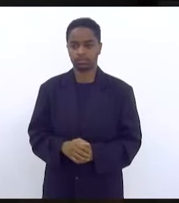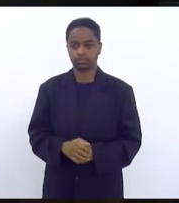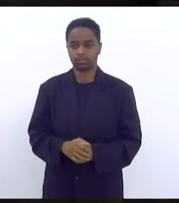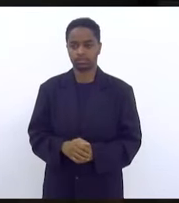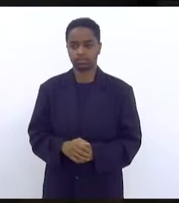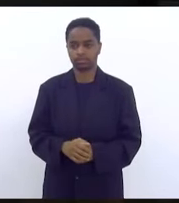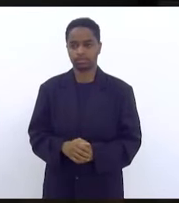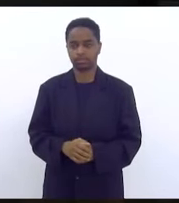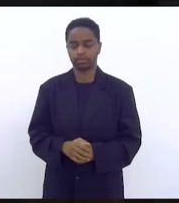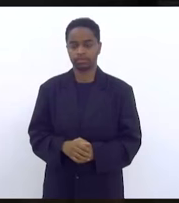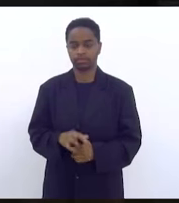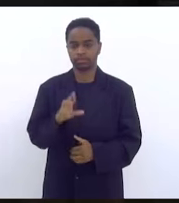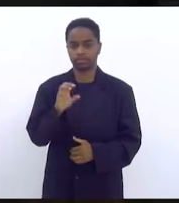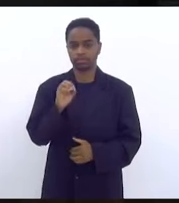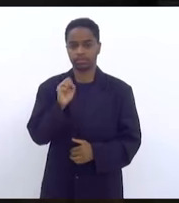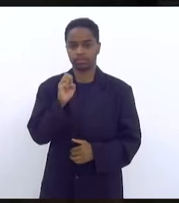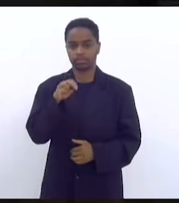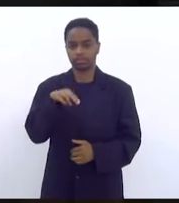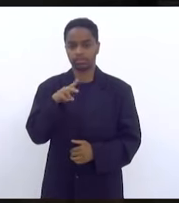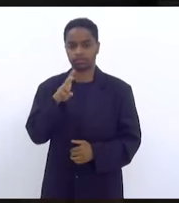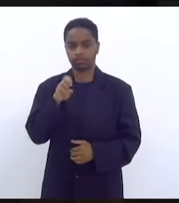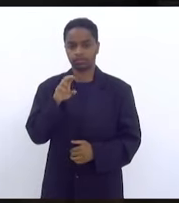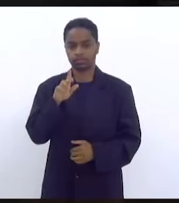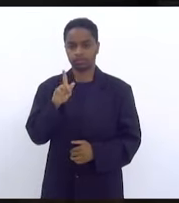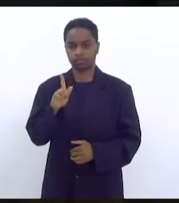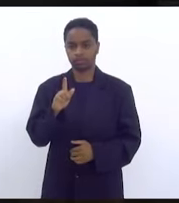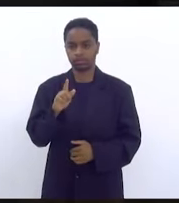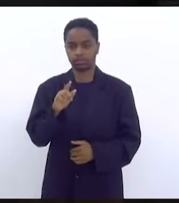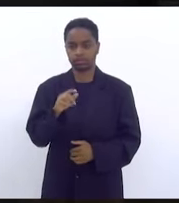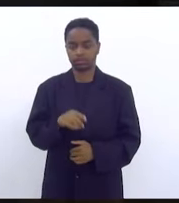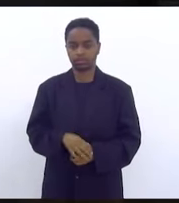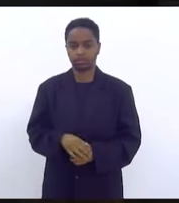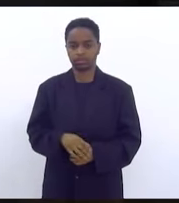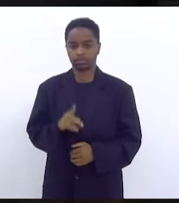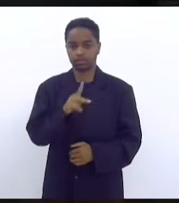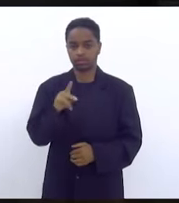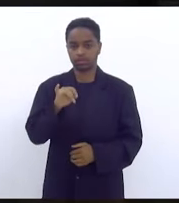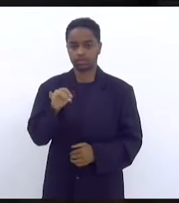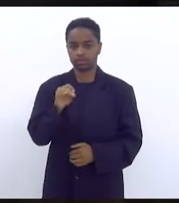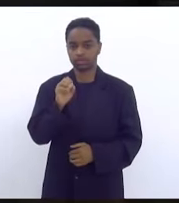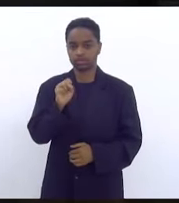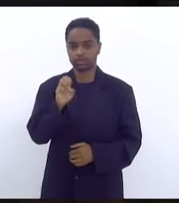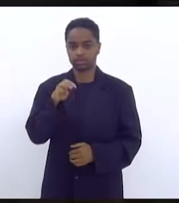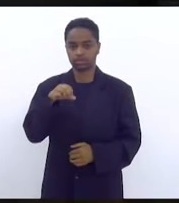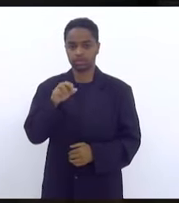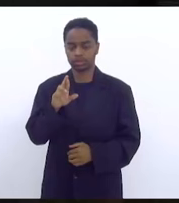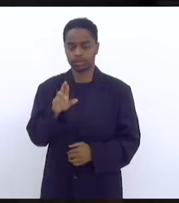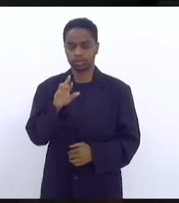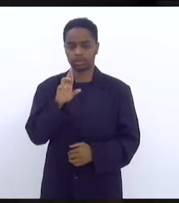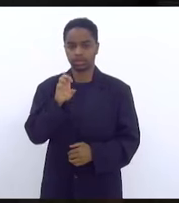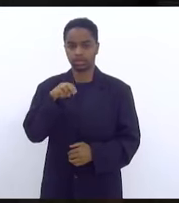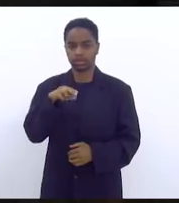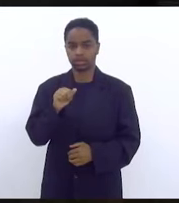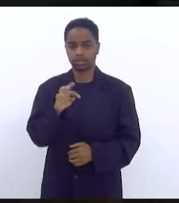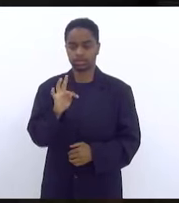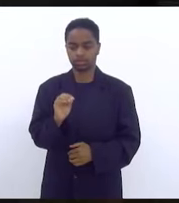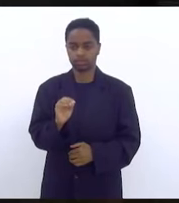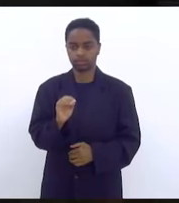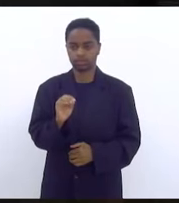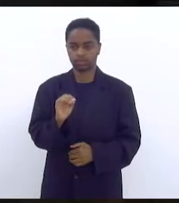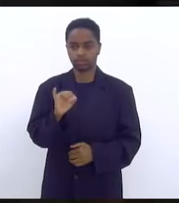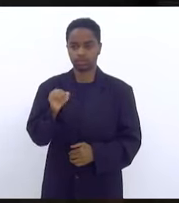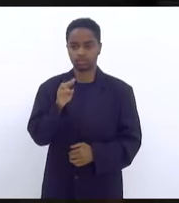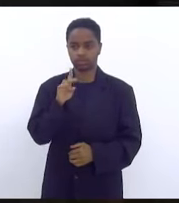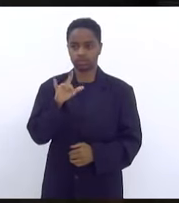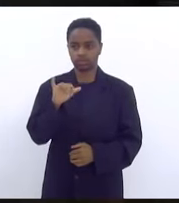deputado Roseberg Reis, deputado professor Josimar, deputado Renato Miranda, deputado